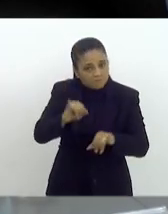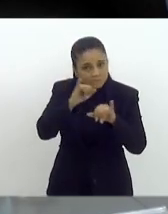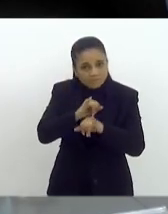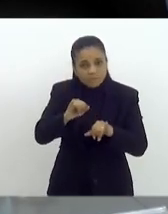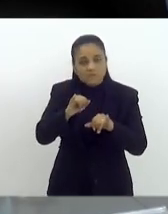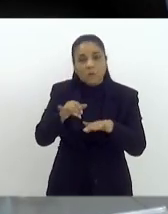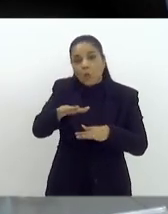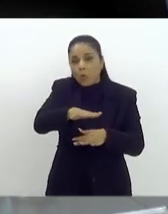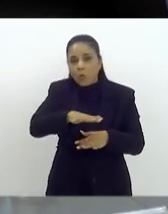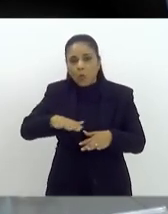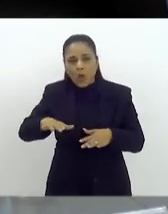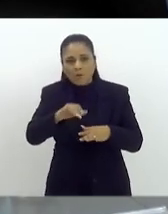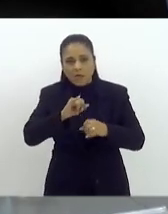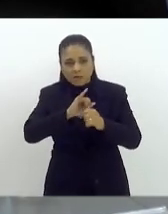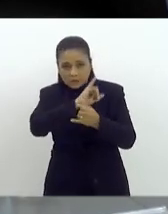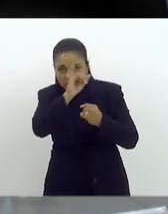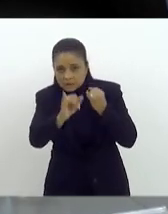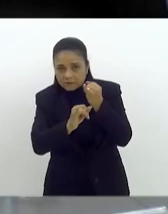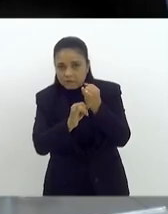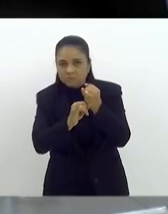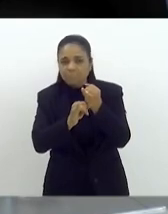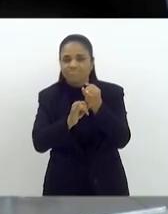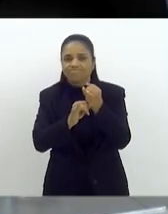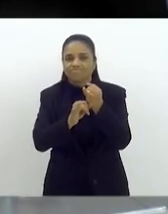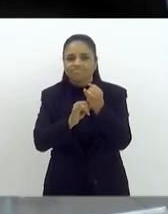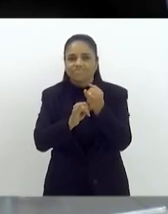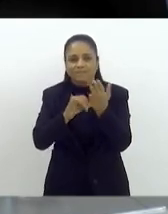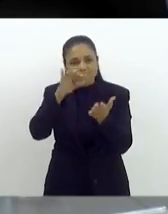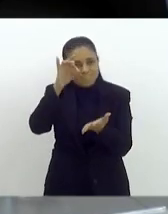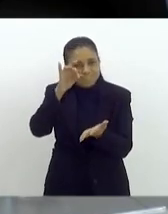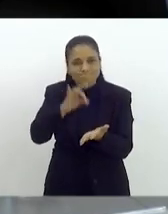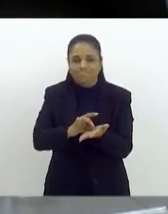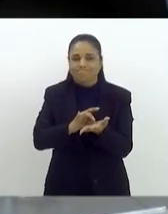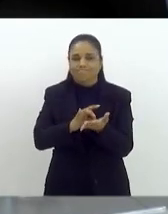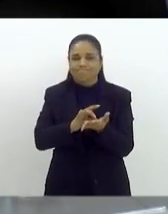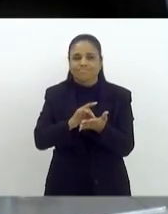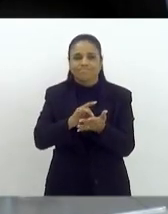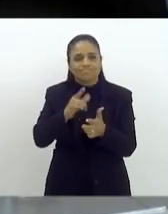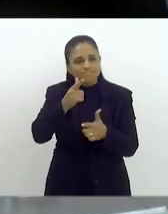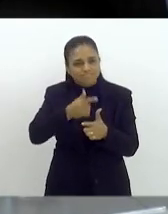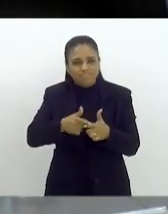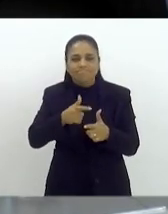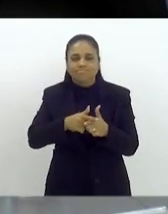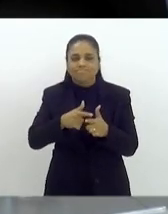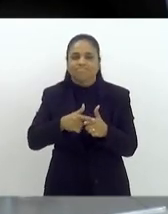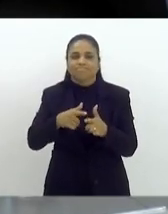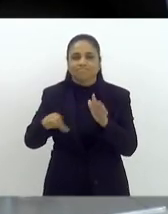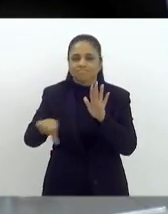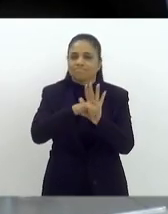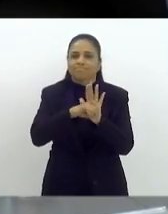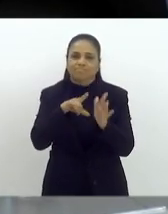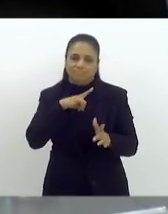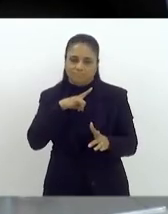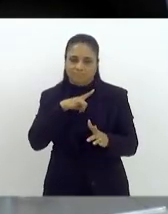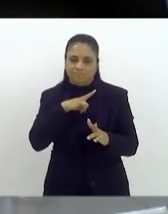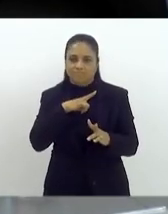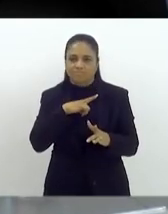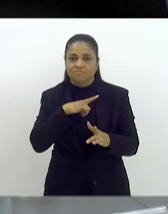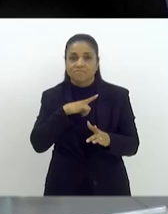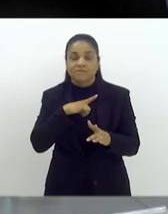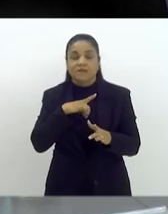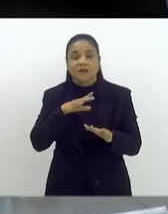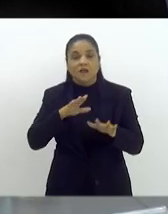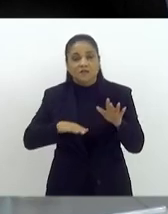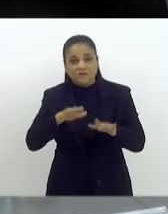fale que o ambiente é digital as consequências serão reais né e sobretudo é por vezes às vezes um delito